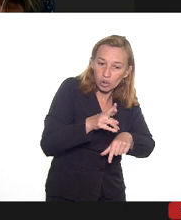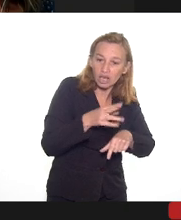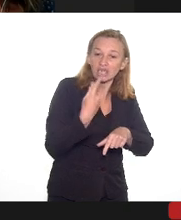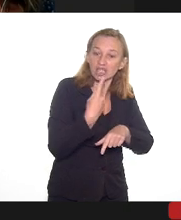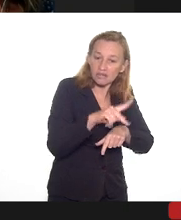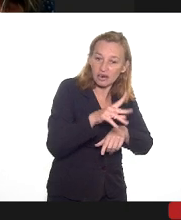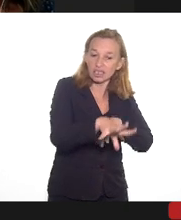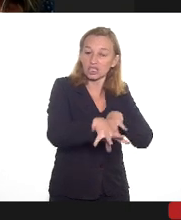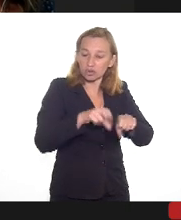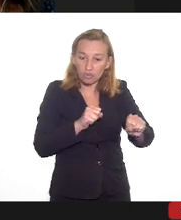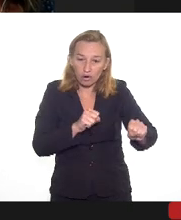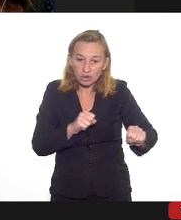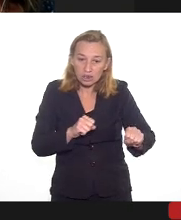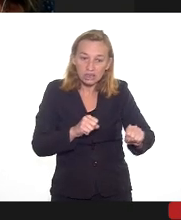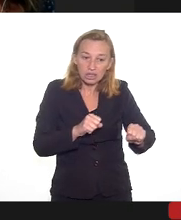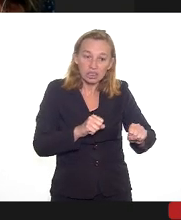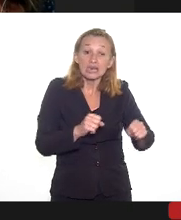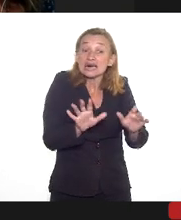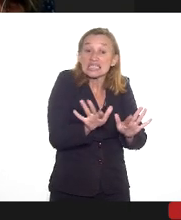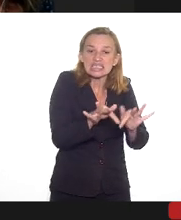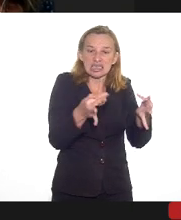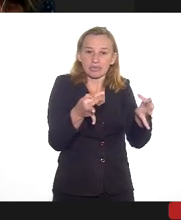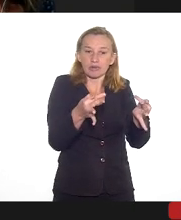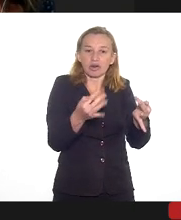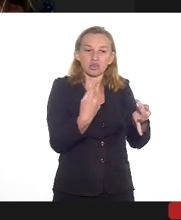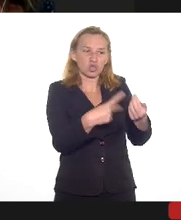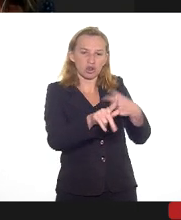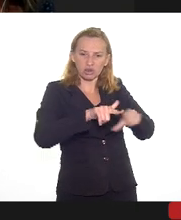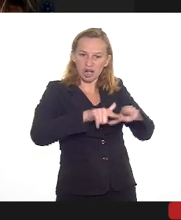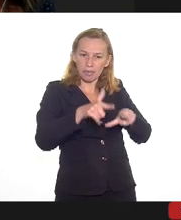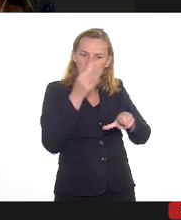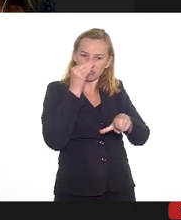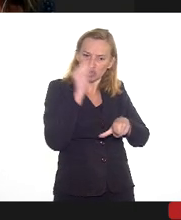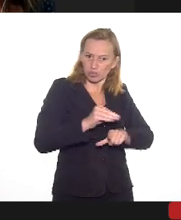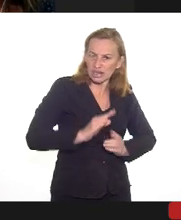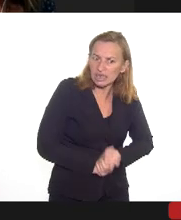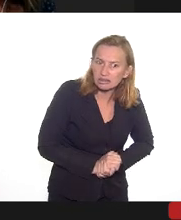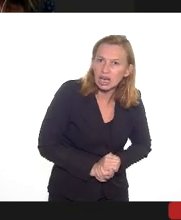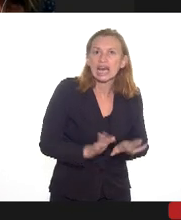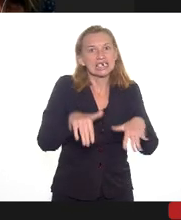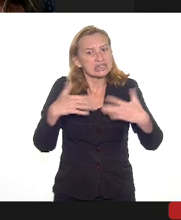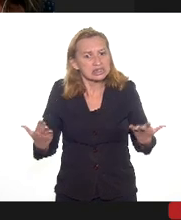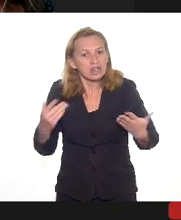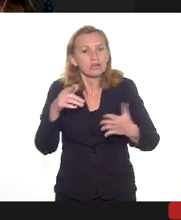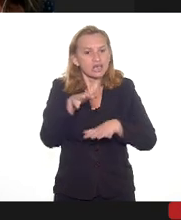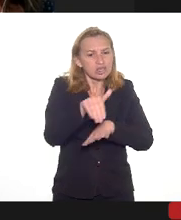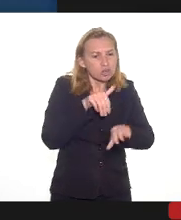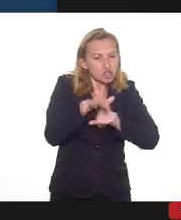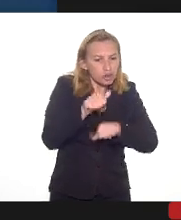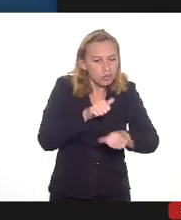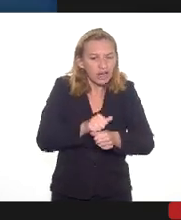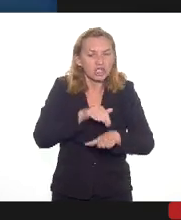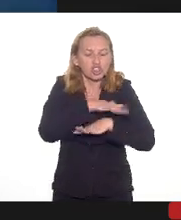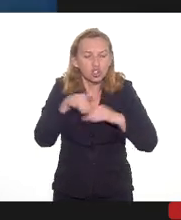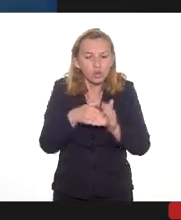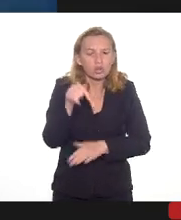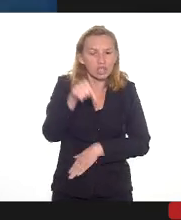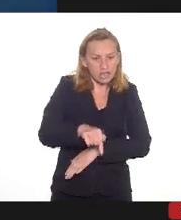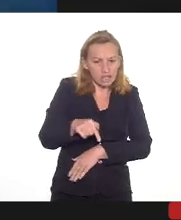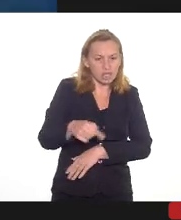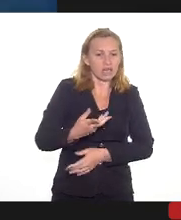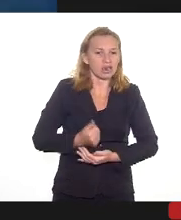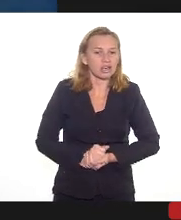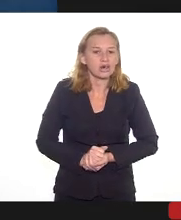sua formação e que simplesmente tem o seu trabalho precarizado. Então, esse é um chamado a que todos aqui